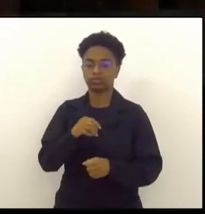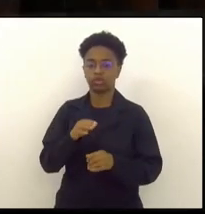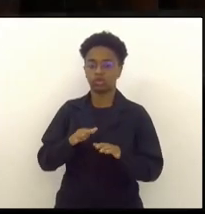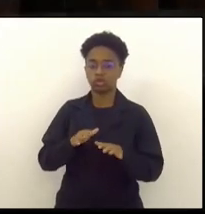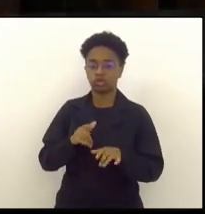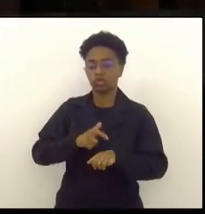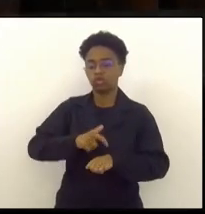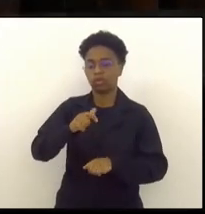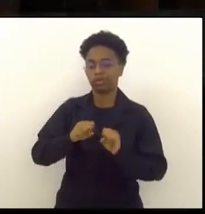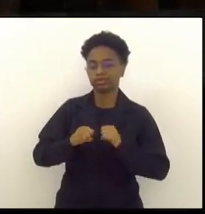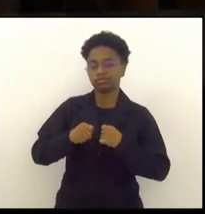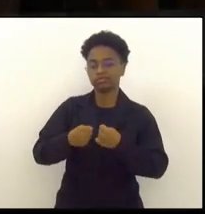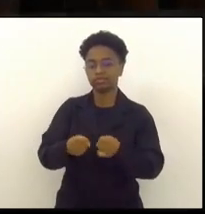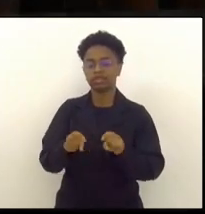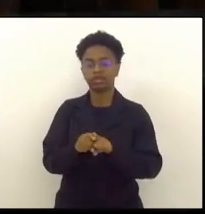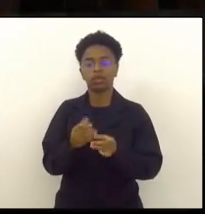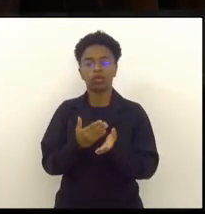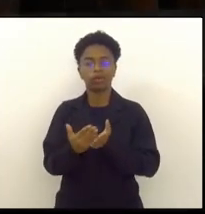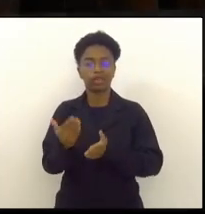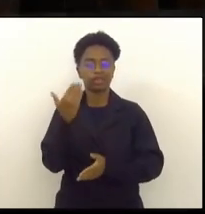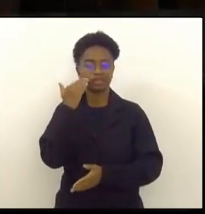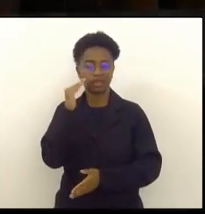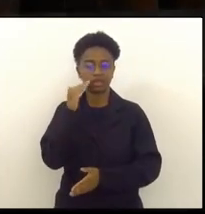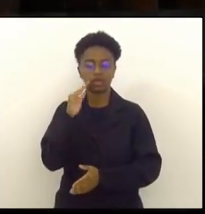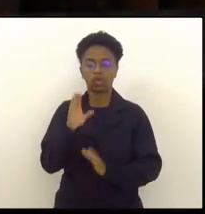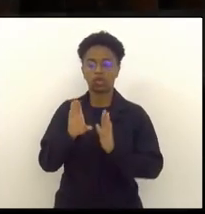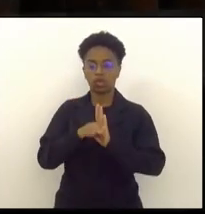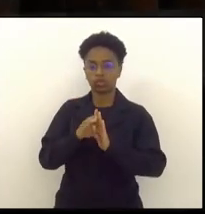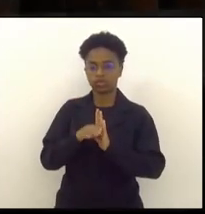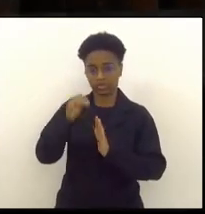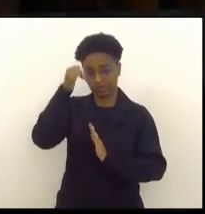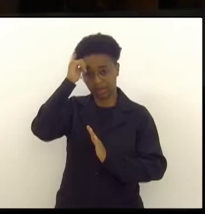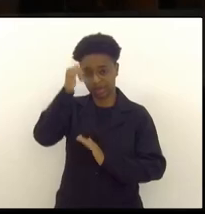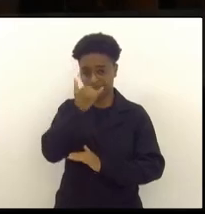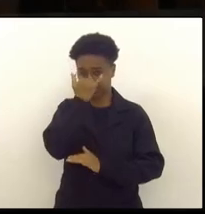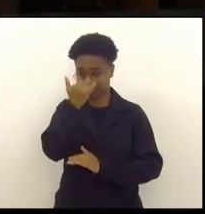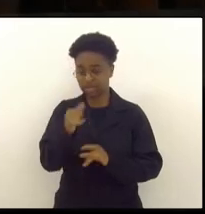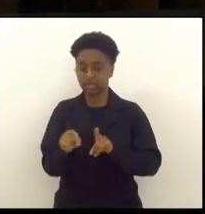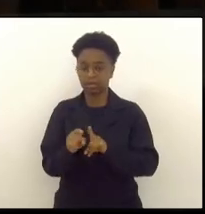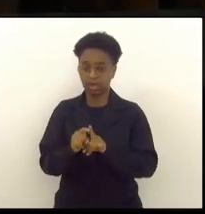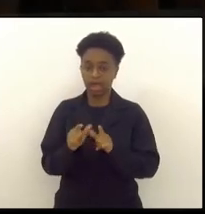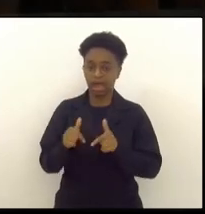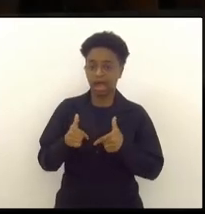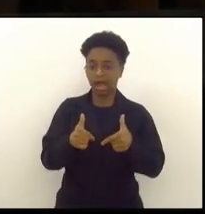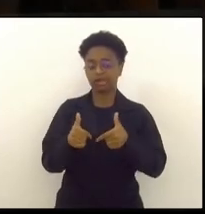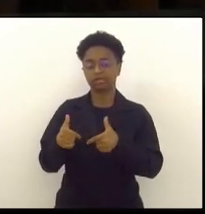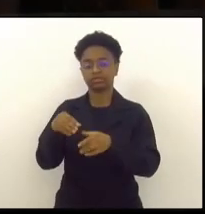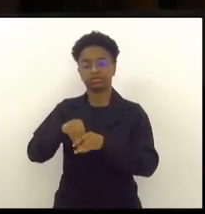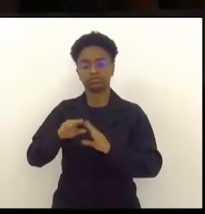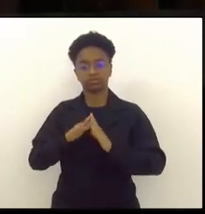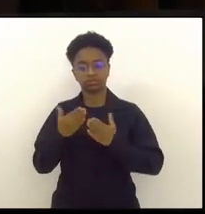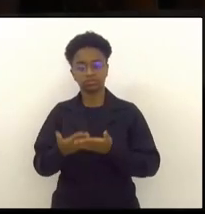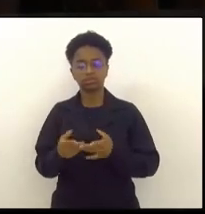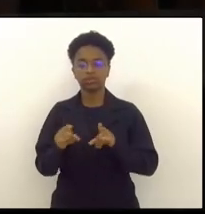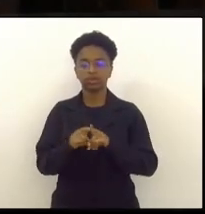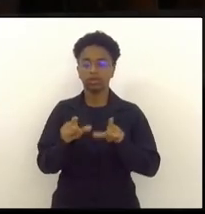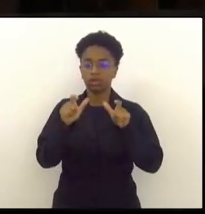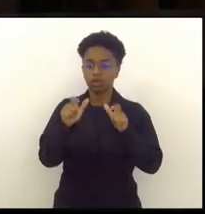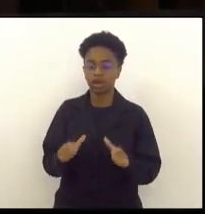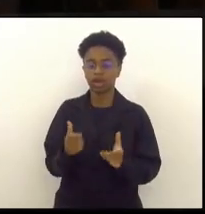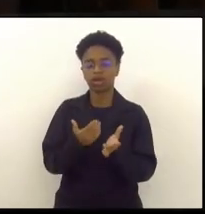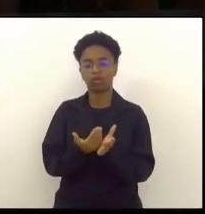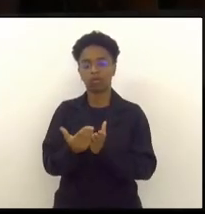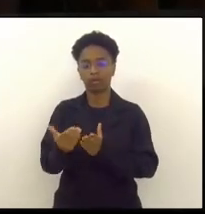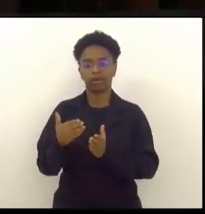engajam, começam a compreender o conceito de prevenção, começam a aplicar naquele ambiente escolar, e aquele ambiente começa a